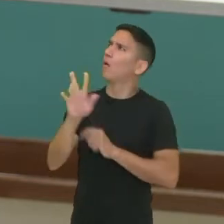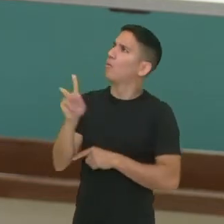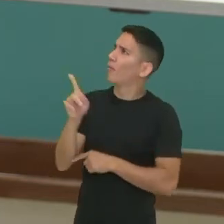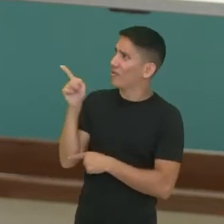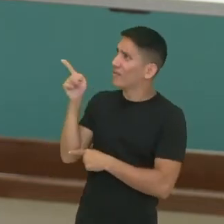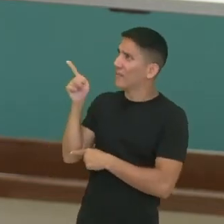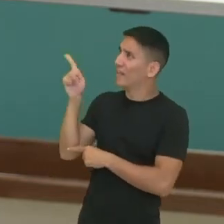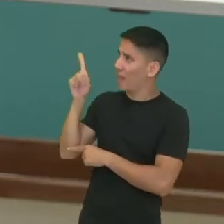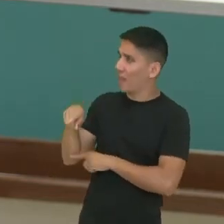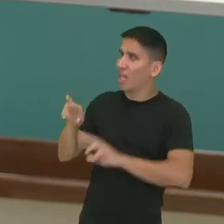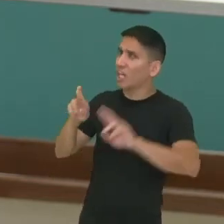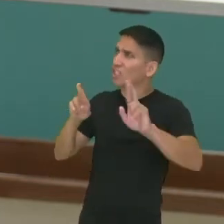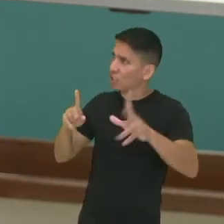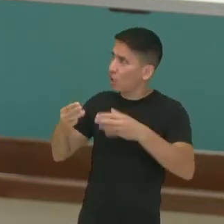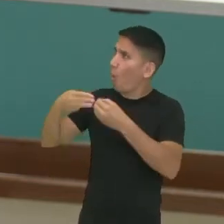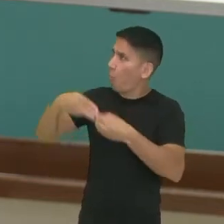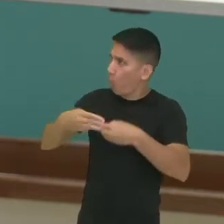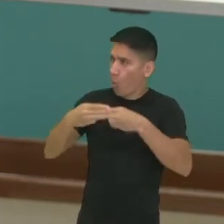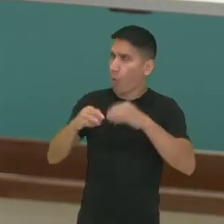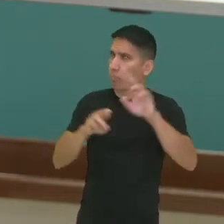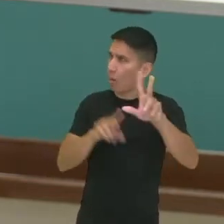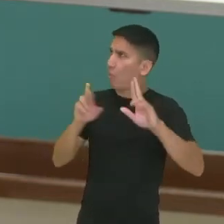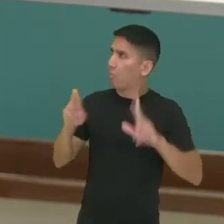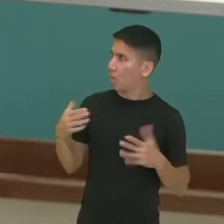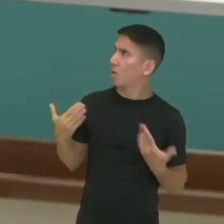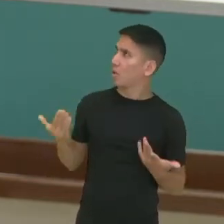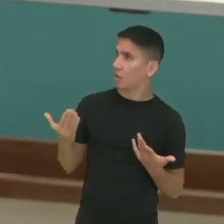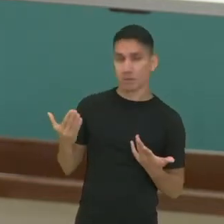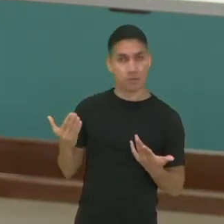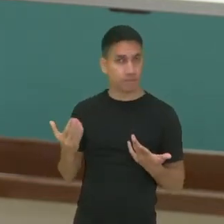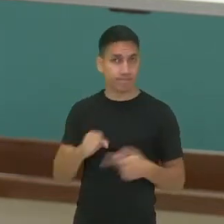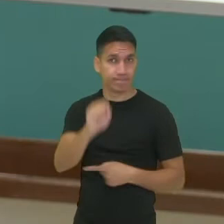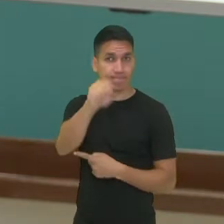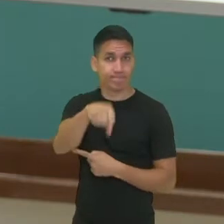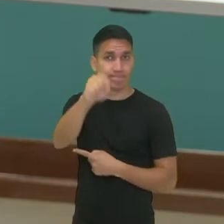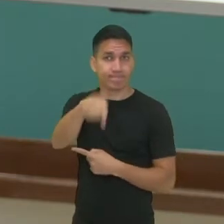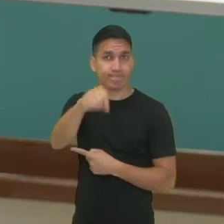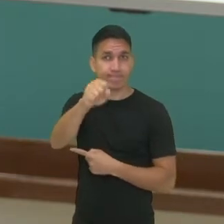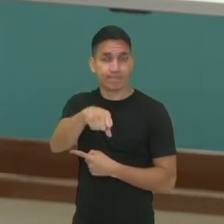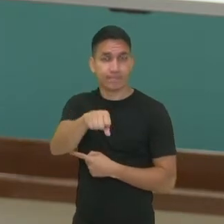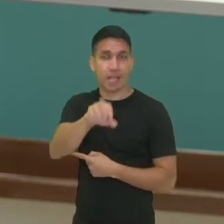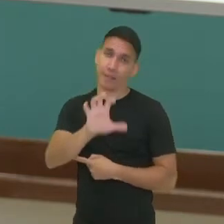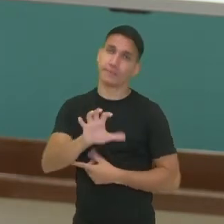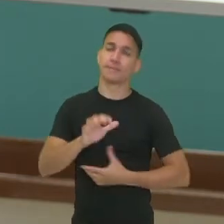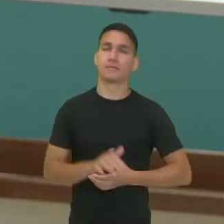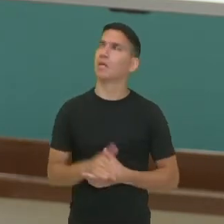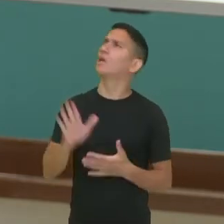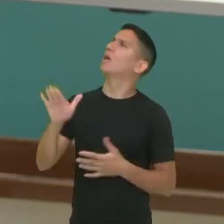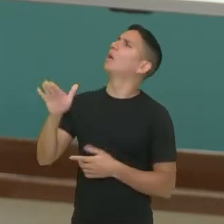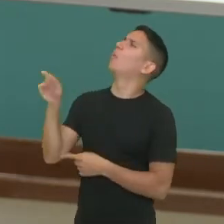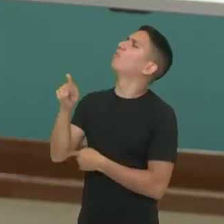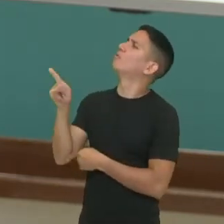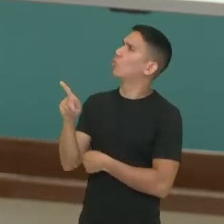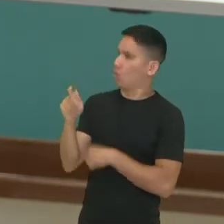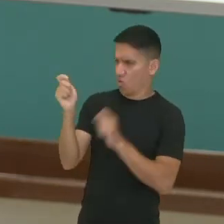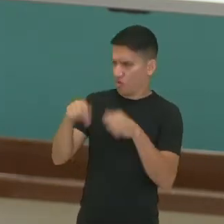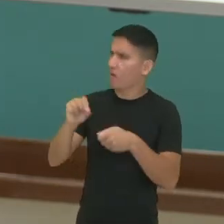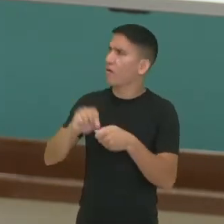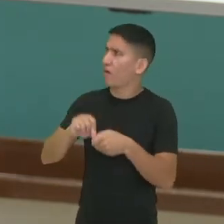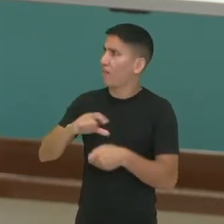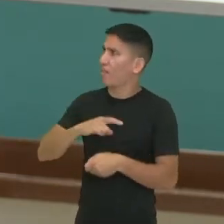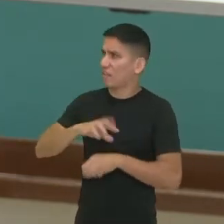aqui diferencia uma molécula da outra, uma substância da outra? Sim. E professor, faz